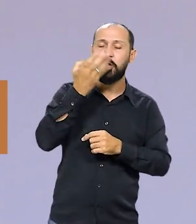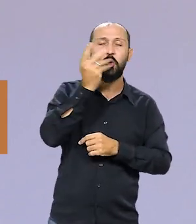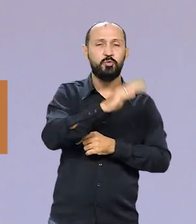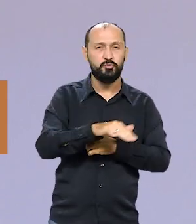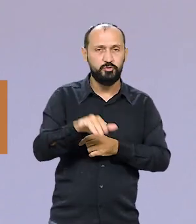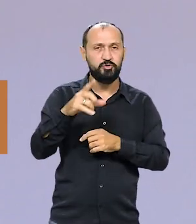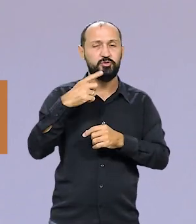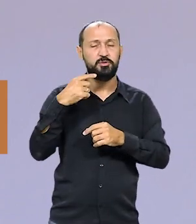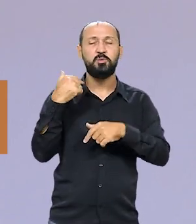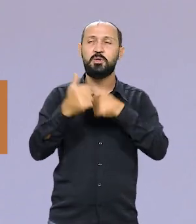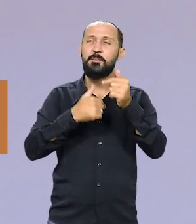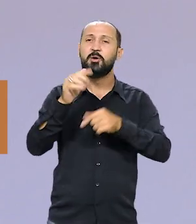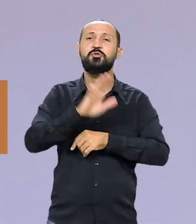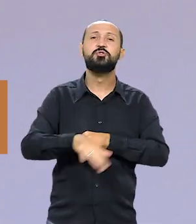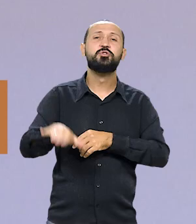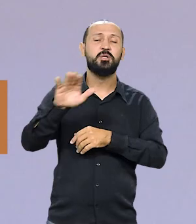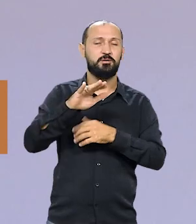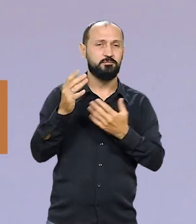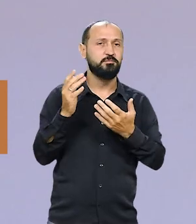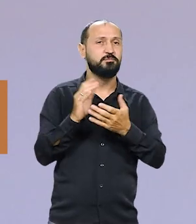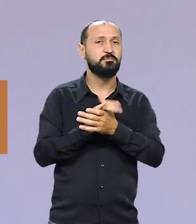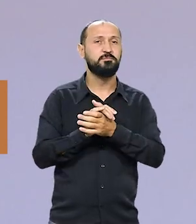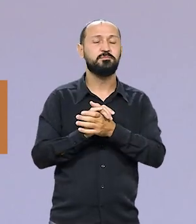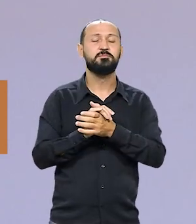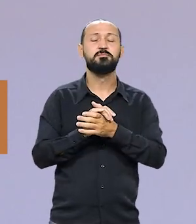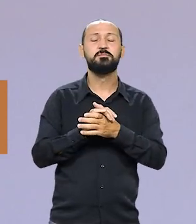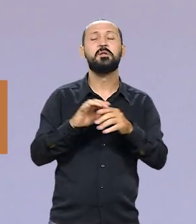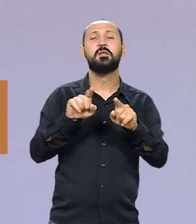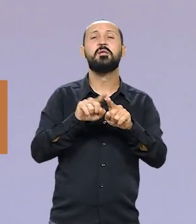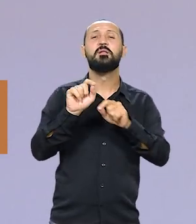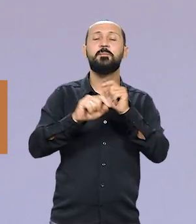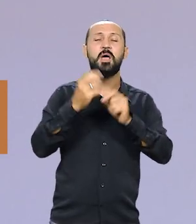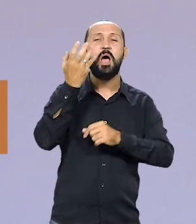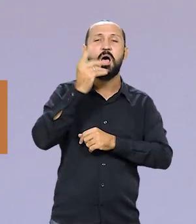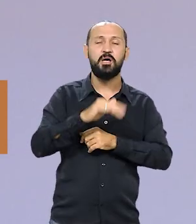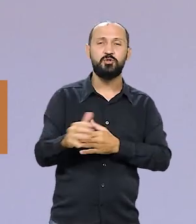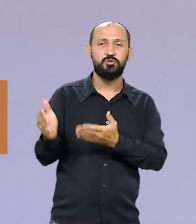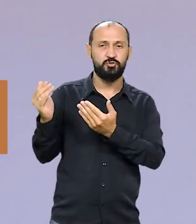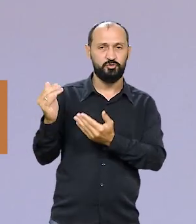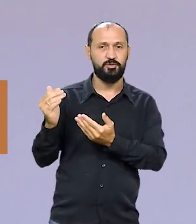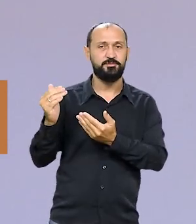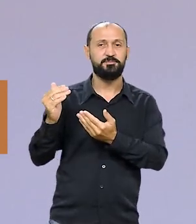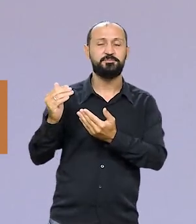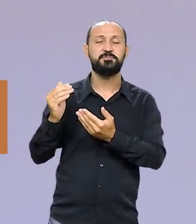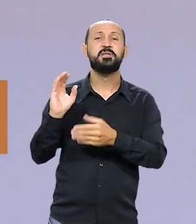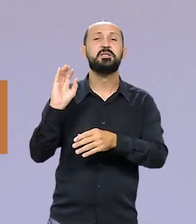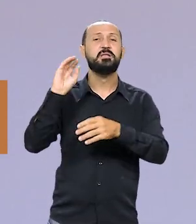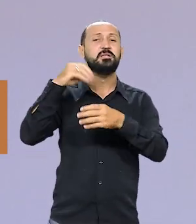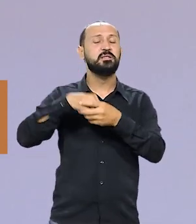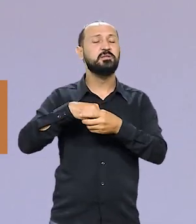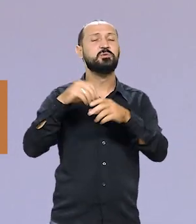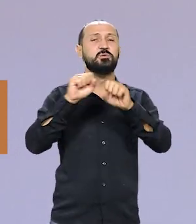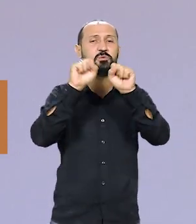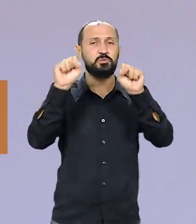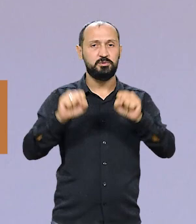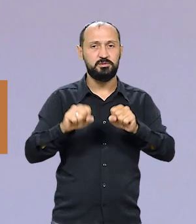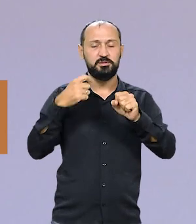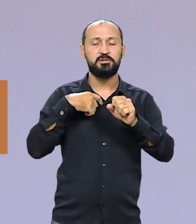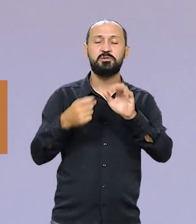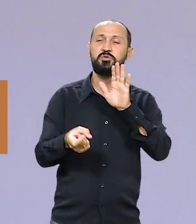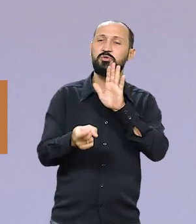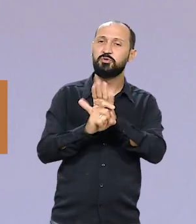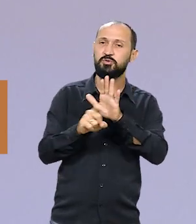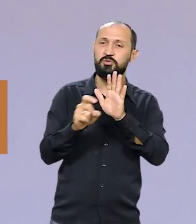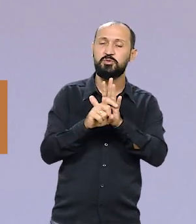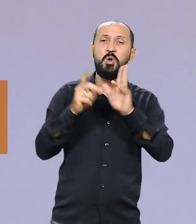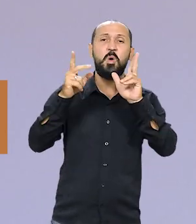também colocando o trabalho infantil de um modo geral e também já englobando um pouquinho a criança e o adolescente dentro daquele sistema do